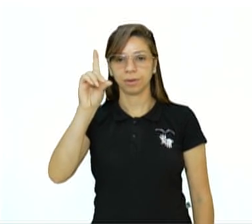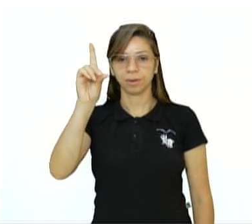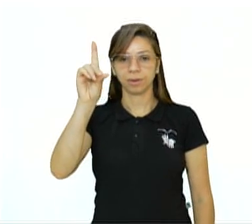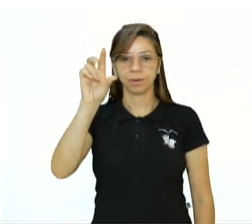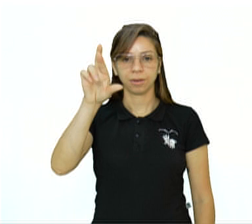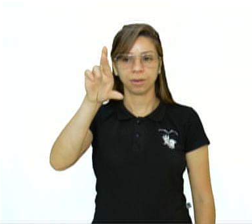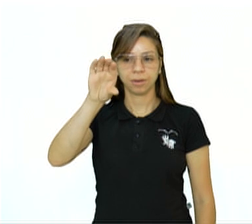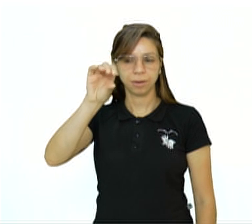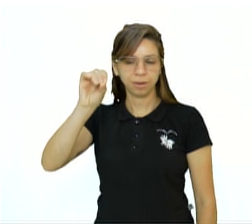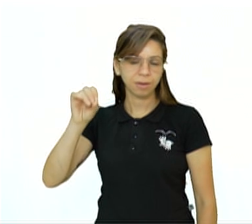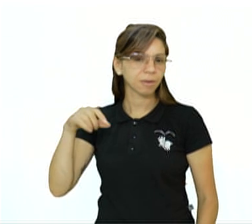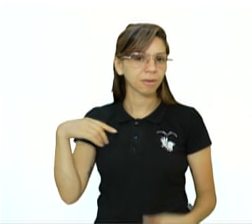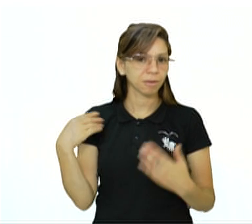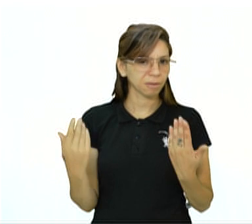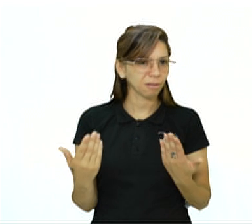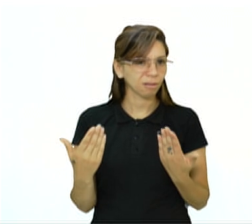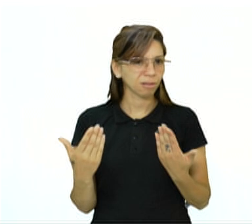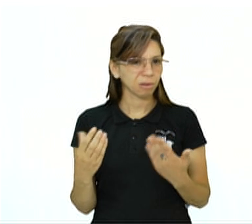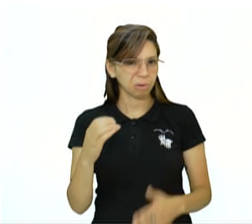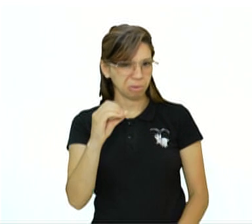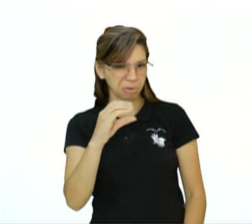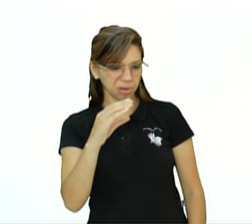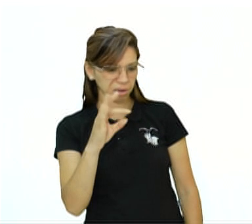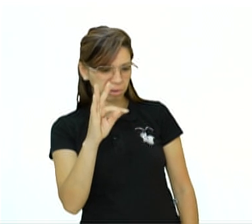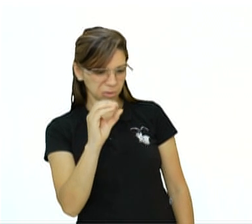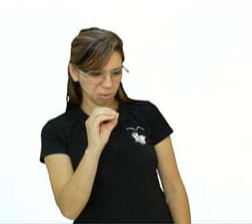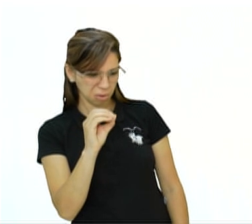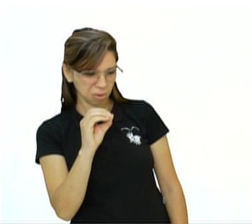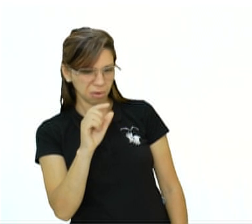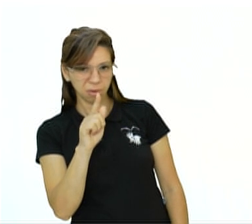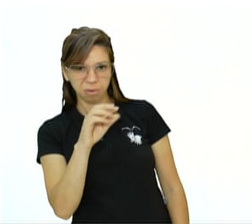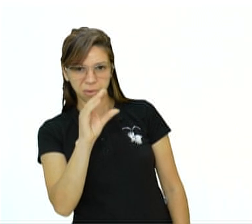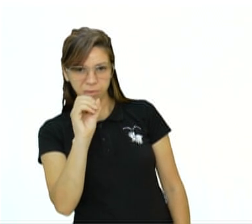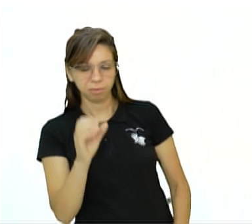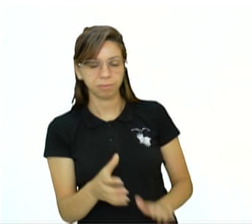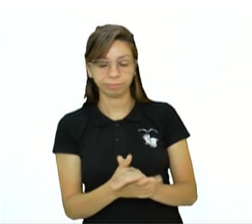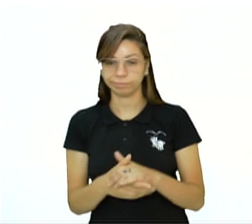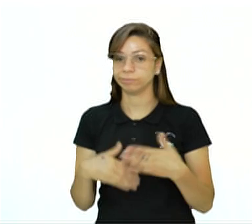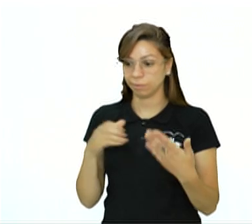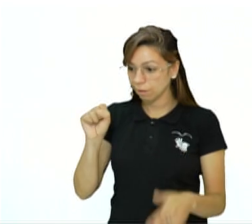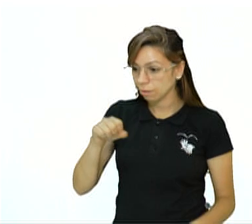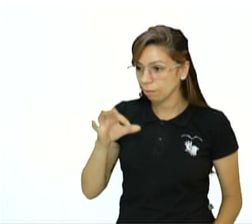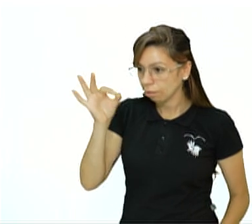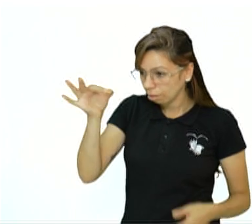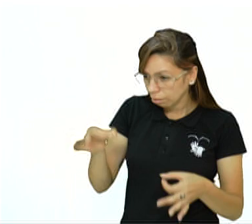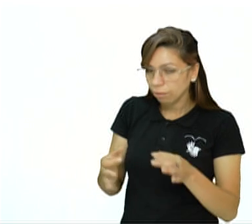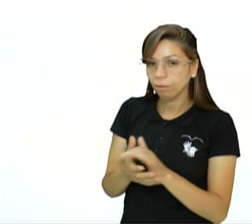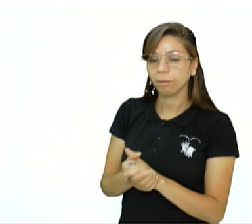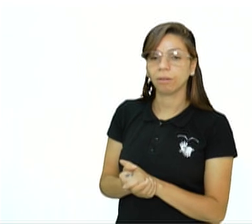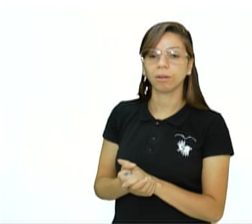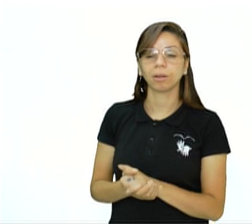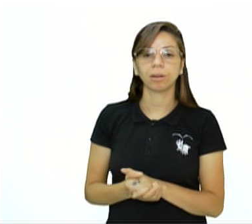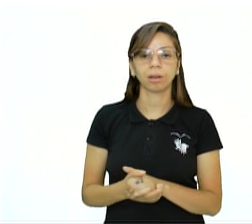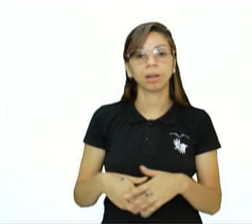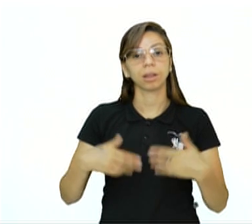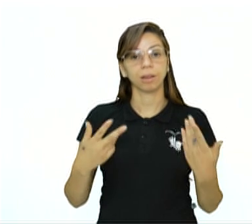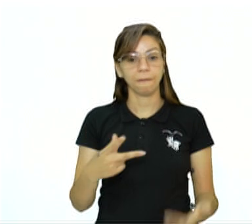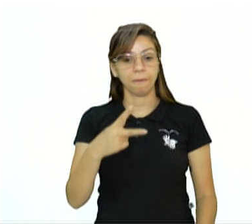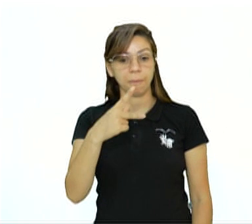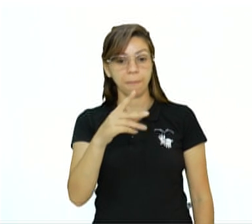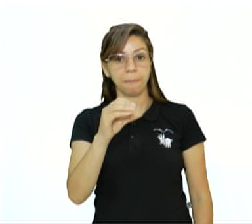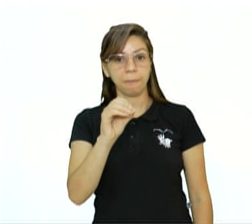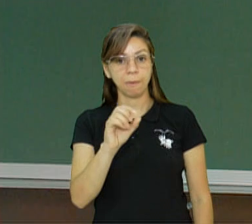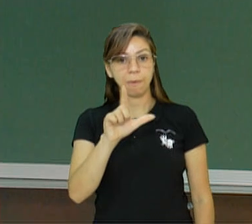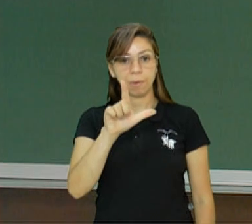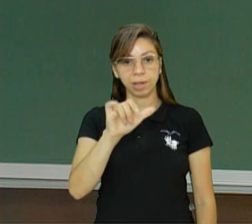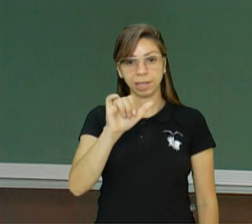octaedro. Prof, não é octógono? Não, é octaedro, porque nós estamos falando do poliedro,